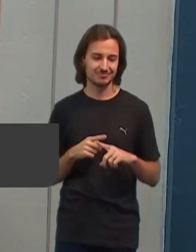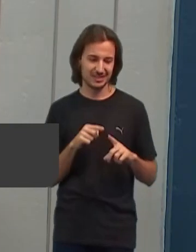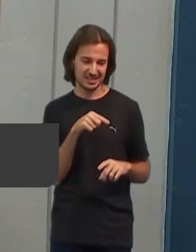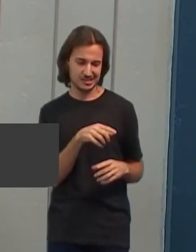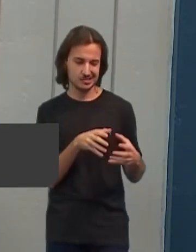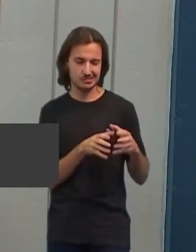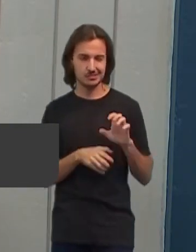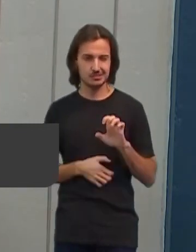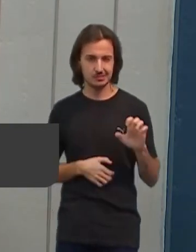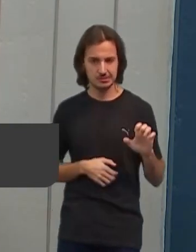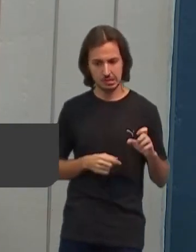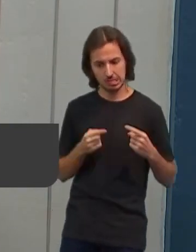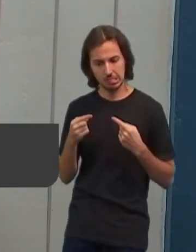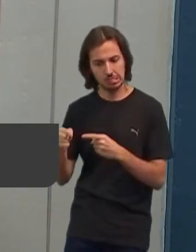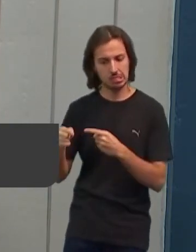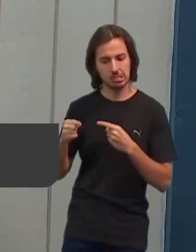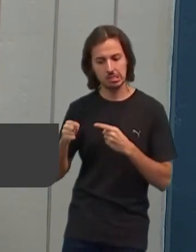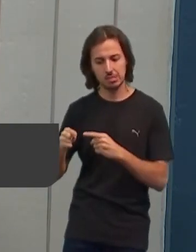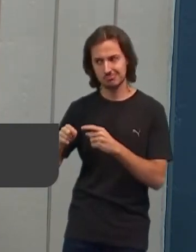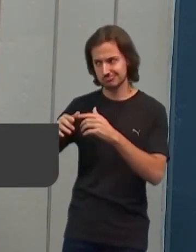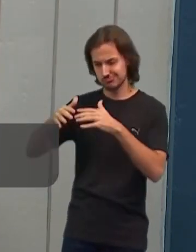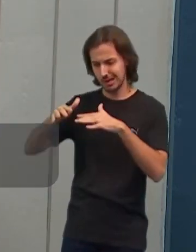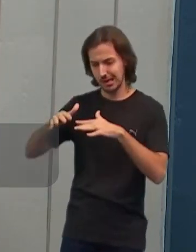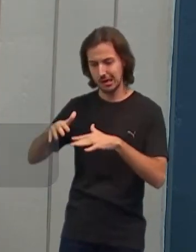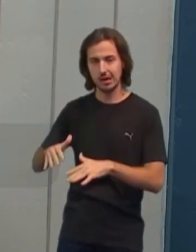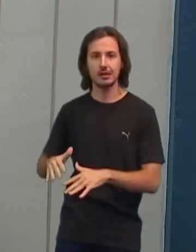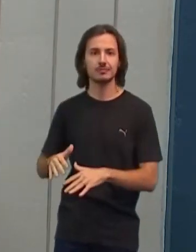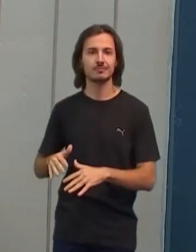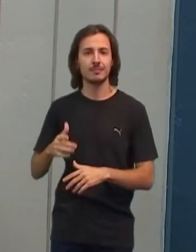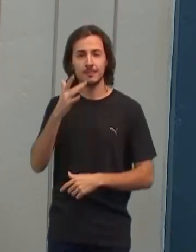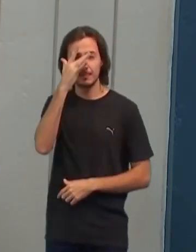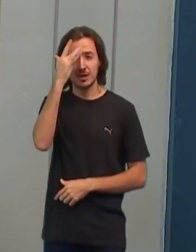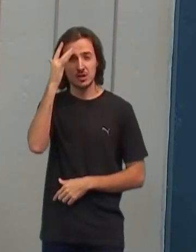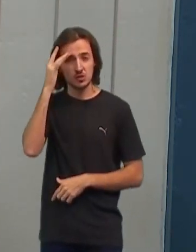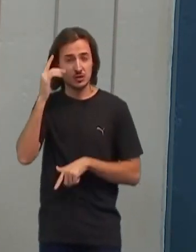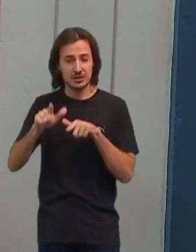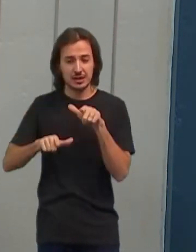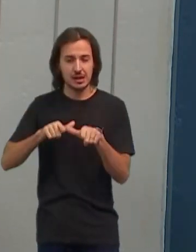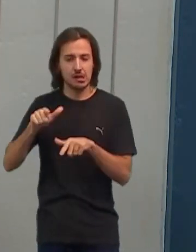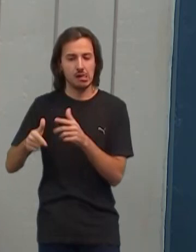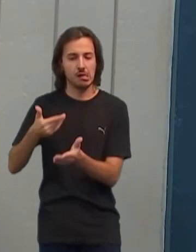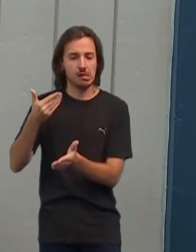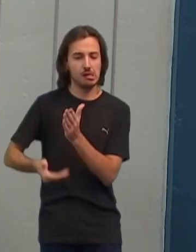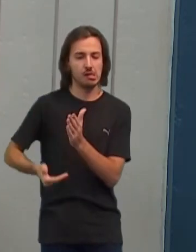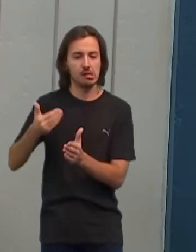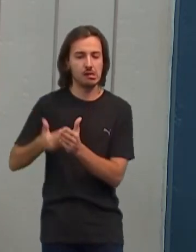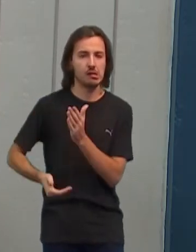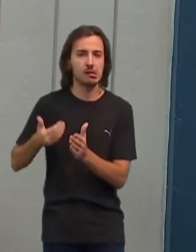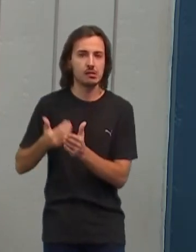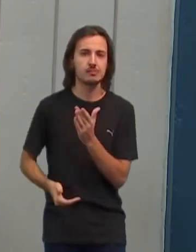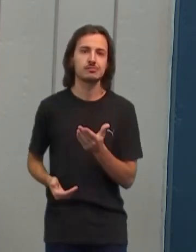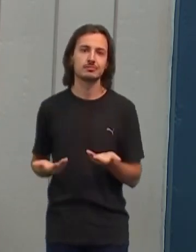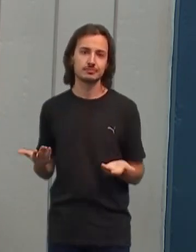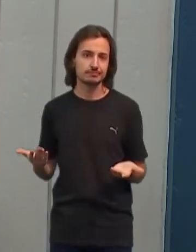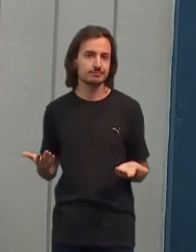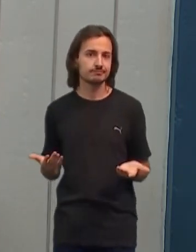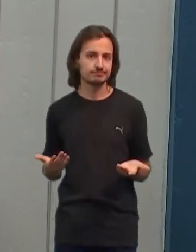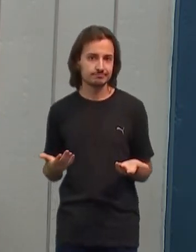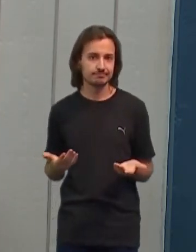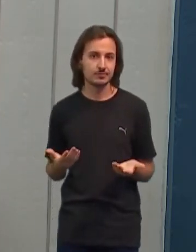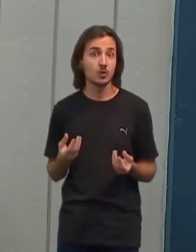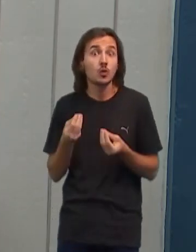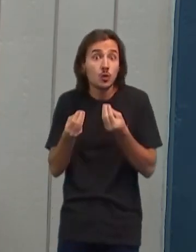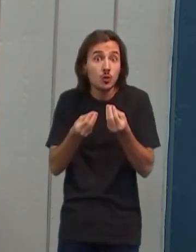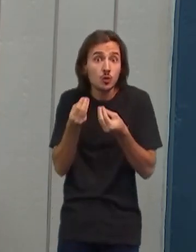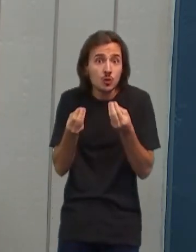não só esses profissionais, mas sim o emprego de várias pessoas no Brasil, usando o armamento que,